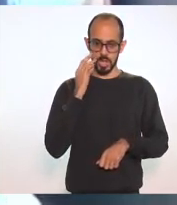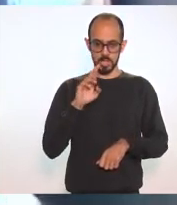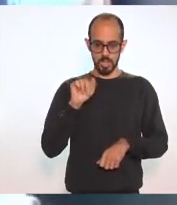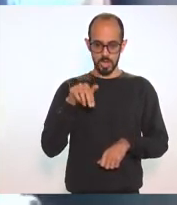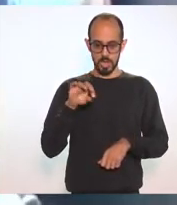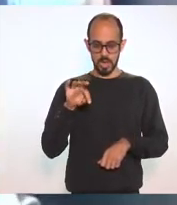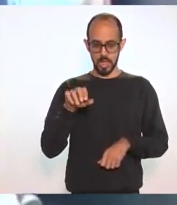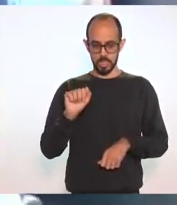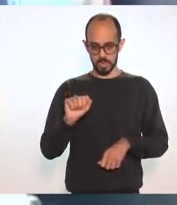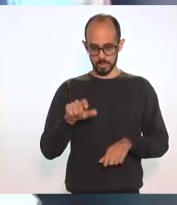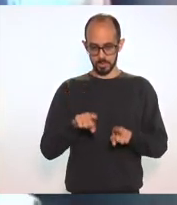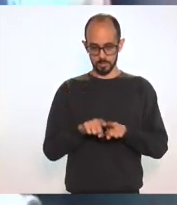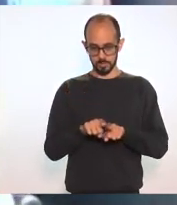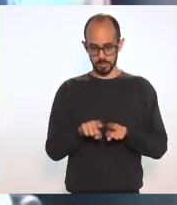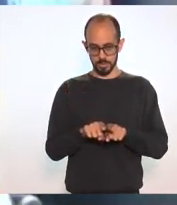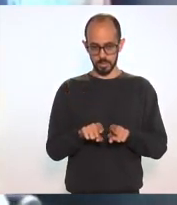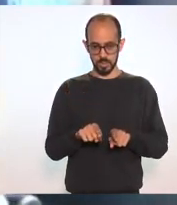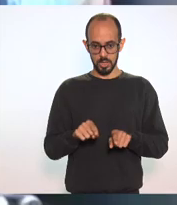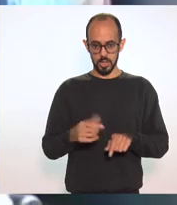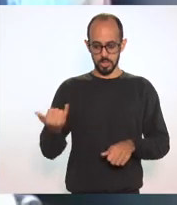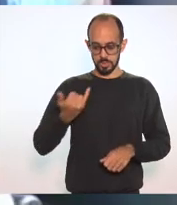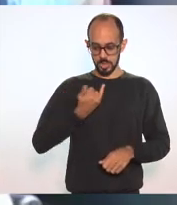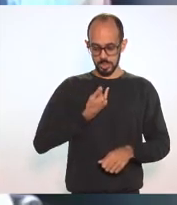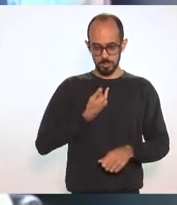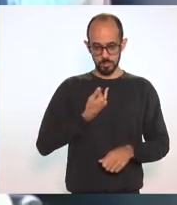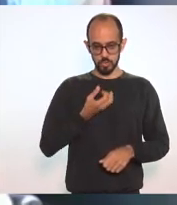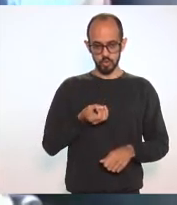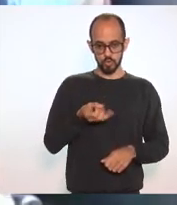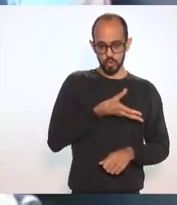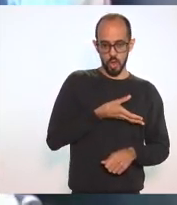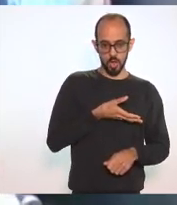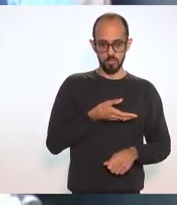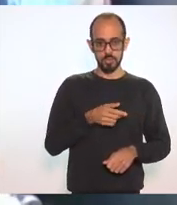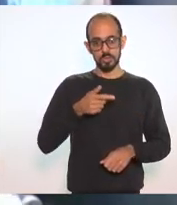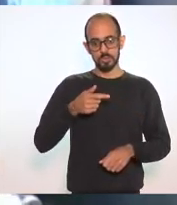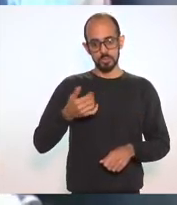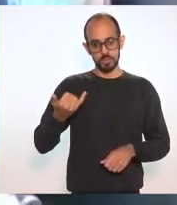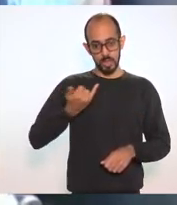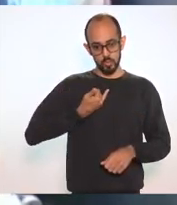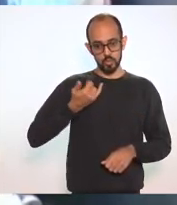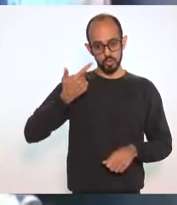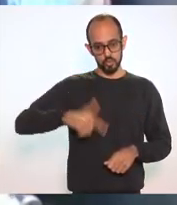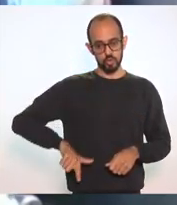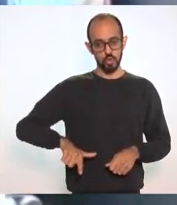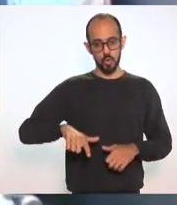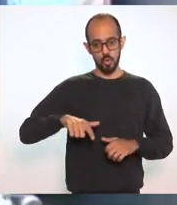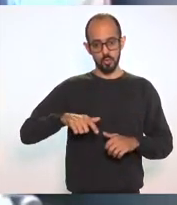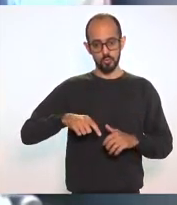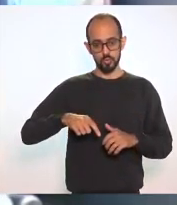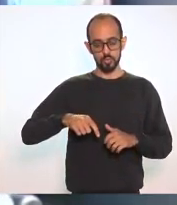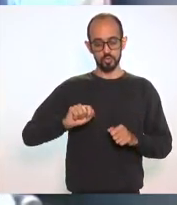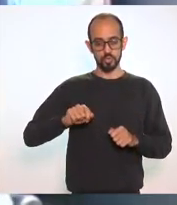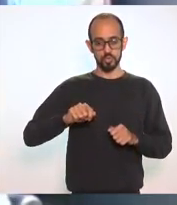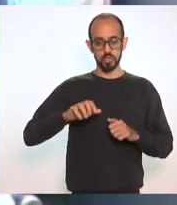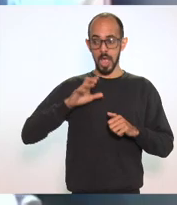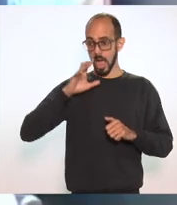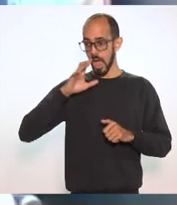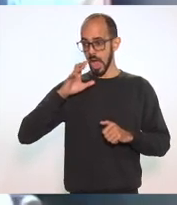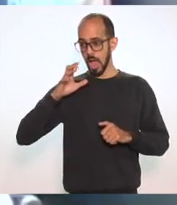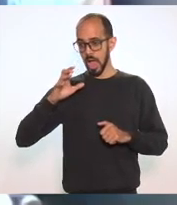agora esses dias, novas denúncias de agressões e que já estamos com a Lohama e com a Decrade em cima.